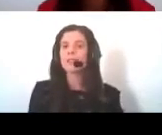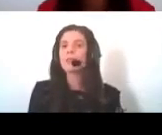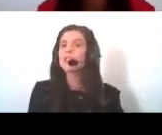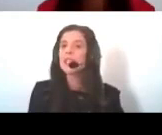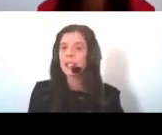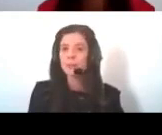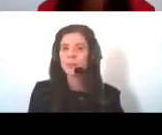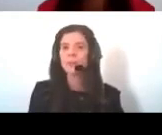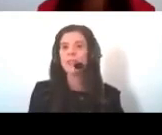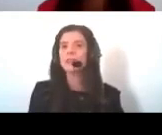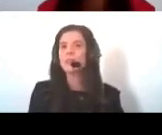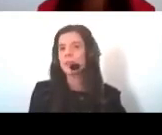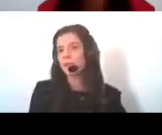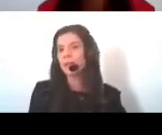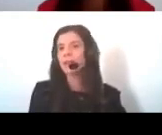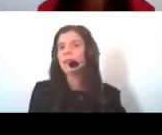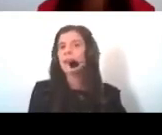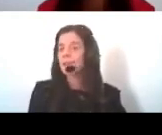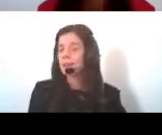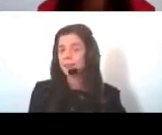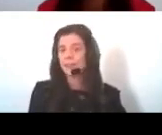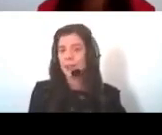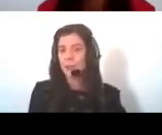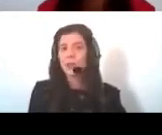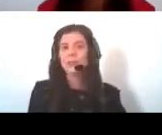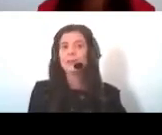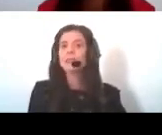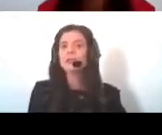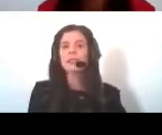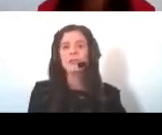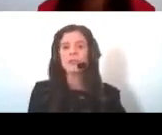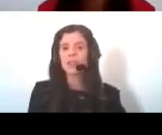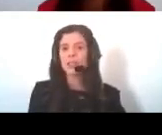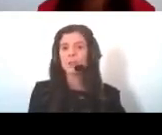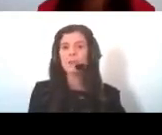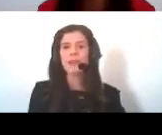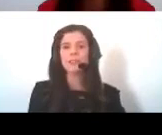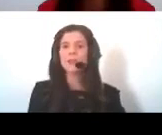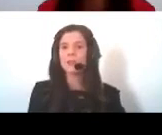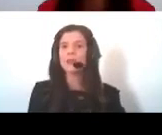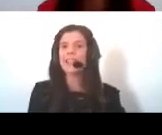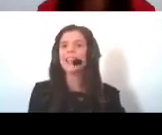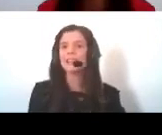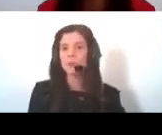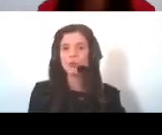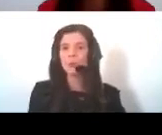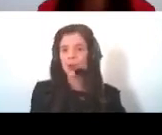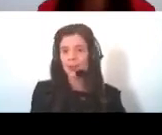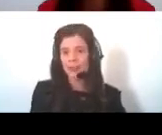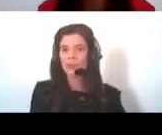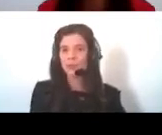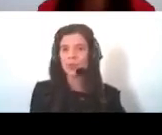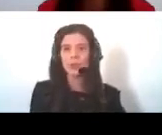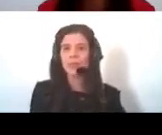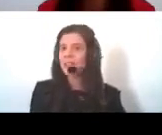tem que ter uma ficha limpa, porque isso é o que prevê a lei federal. Se a pessoa não tem uma ficha limpa, por mais que o prefeito queira muito colocar